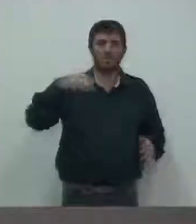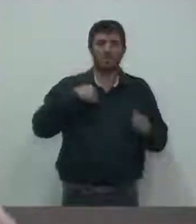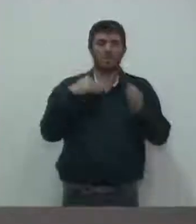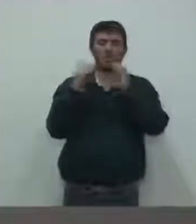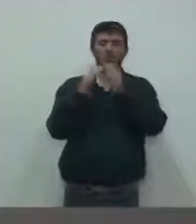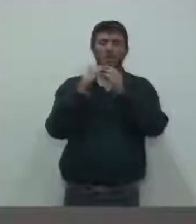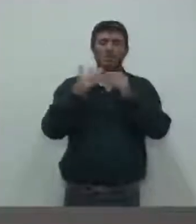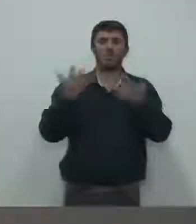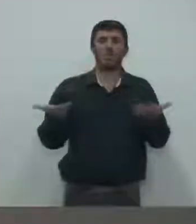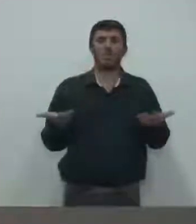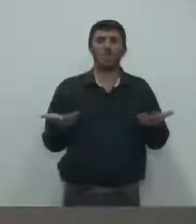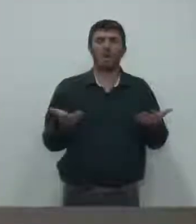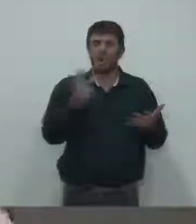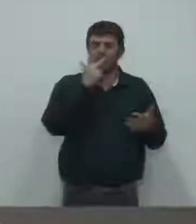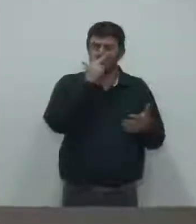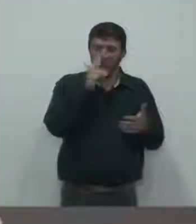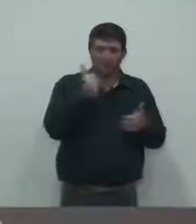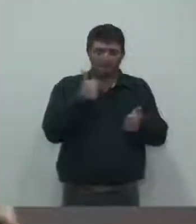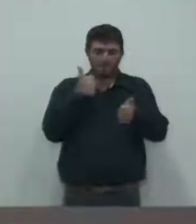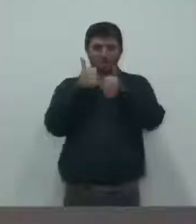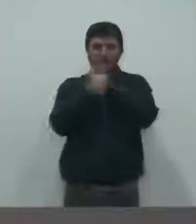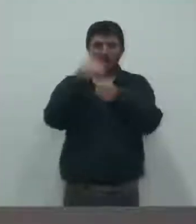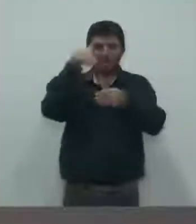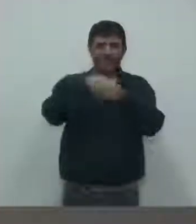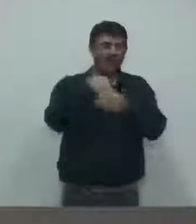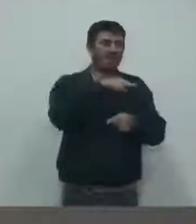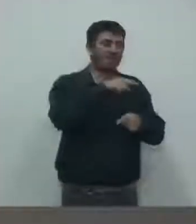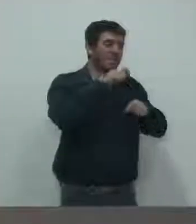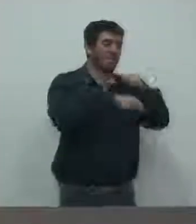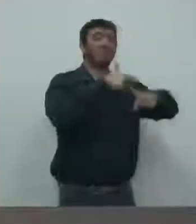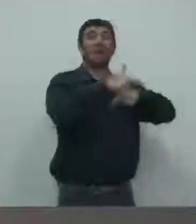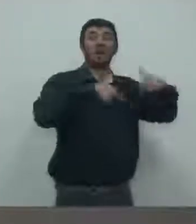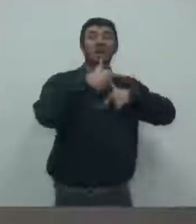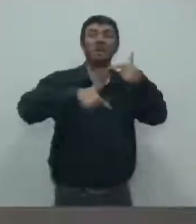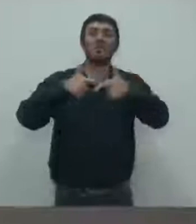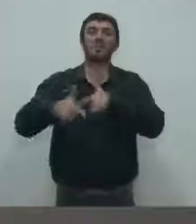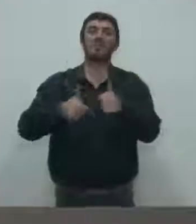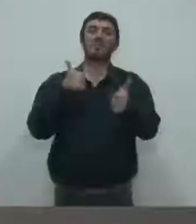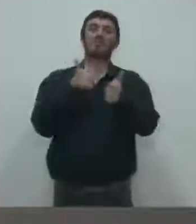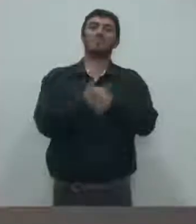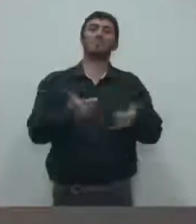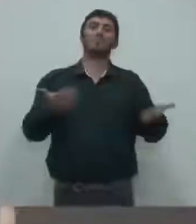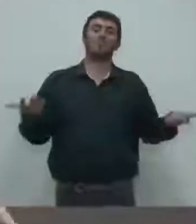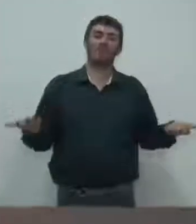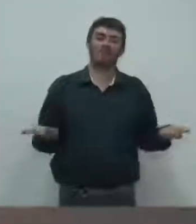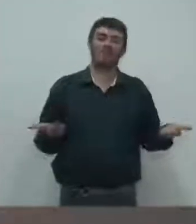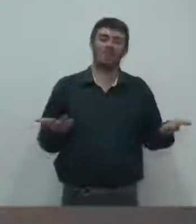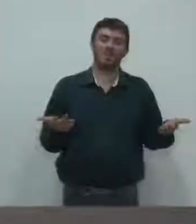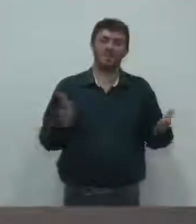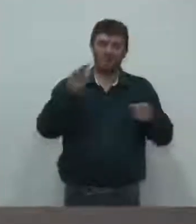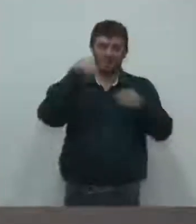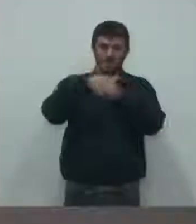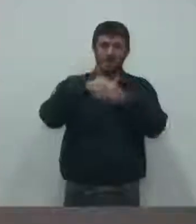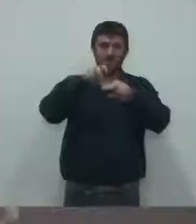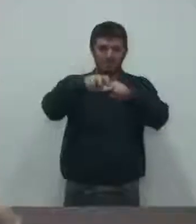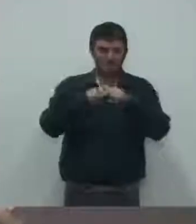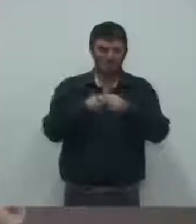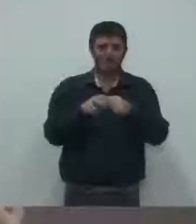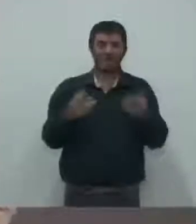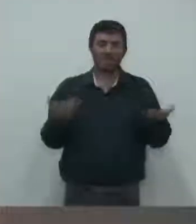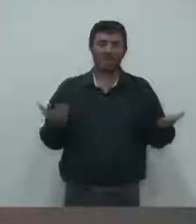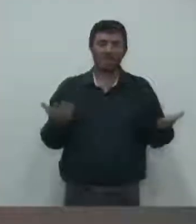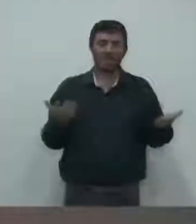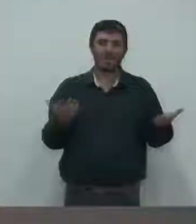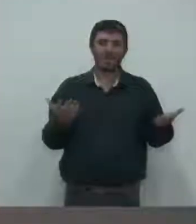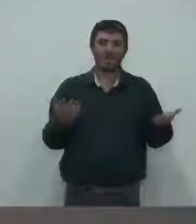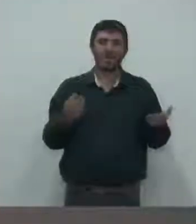mineiro. Vocês estão fazendo isso porque o ano que vem é eleição. Olha que triste. O cara que trabalha bem, de repente, escuta isso, porque pode parecer verdade. Então,